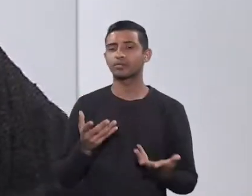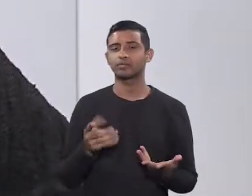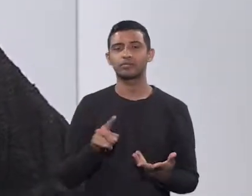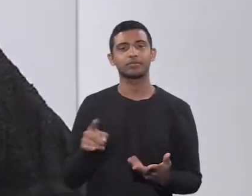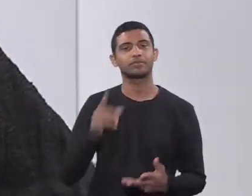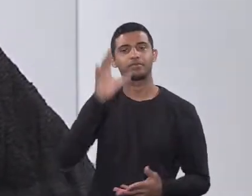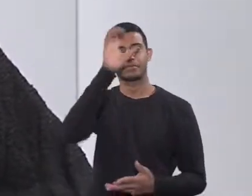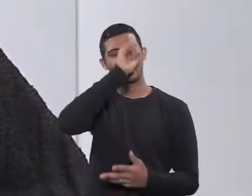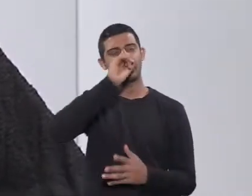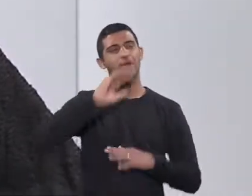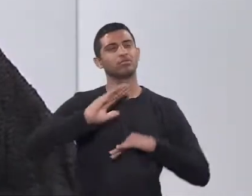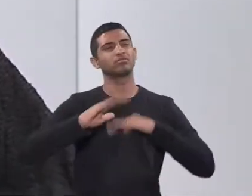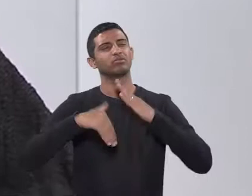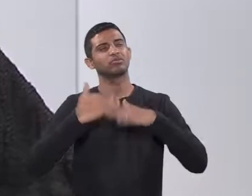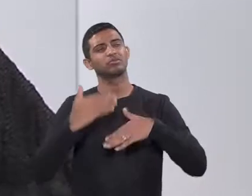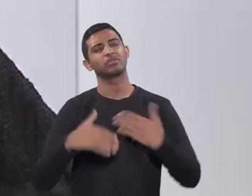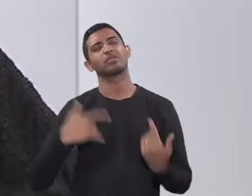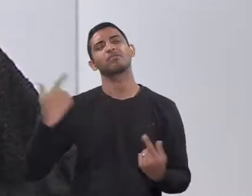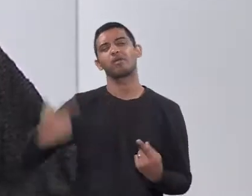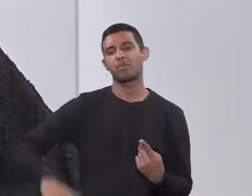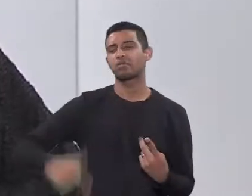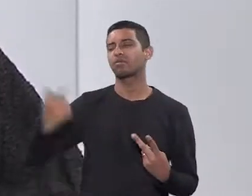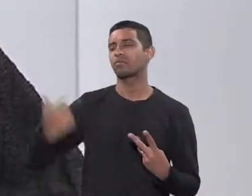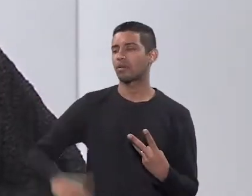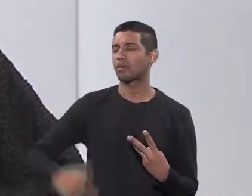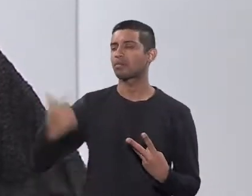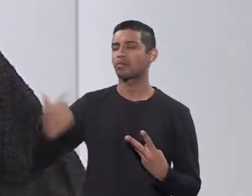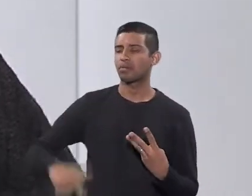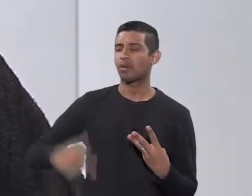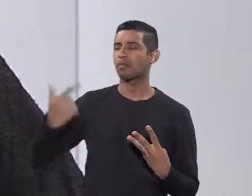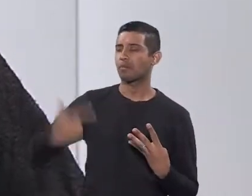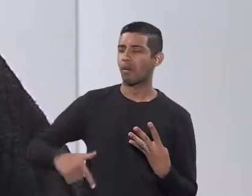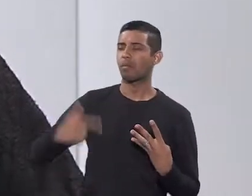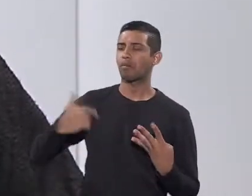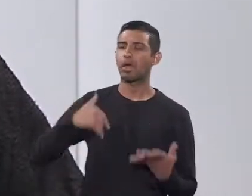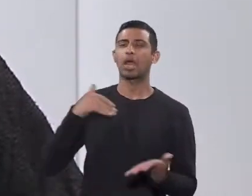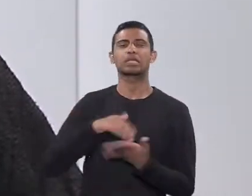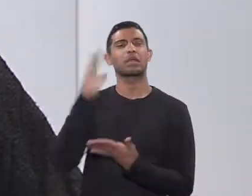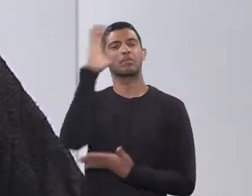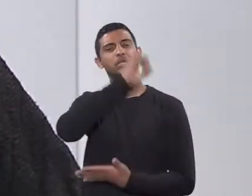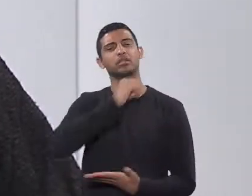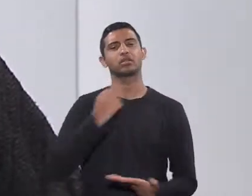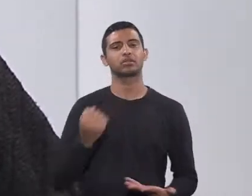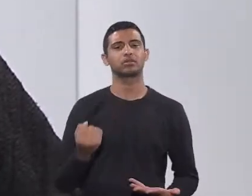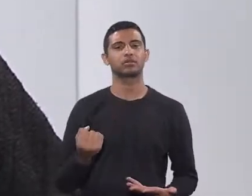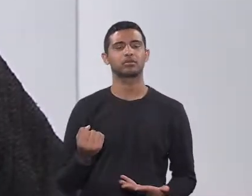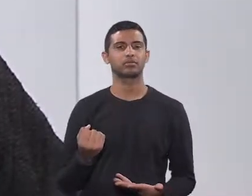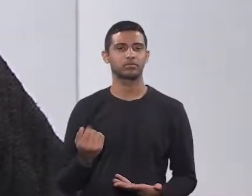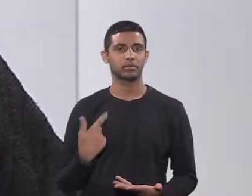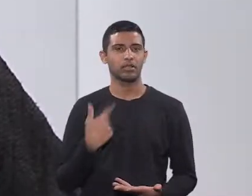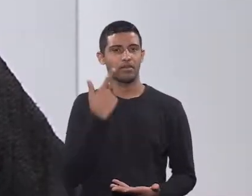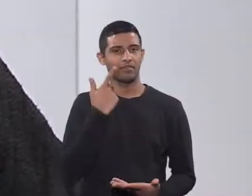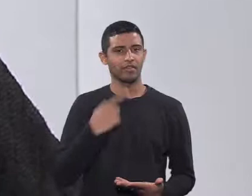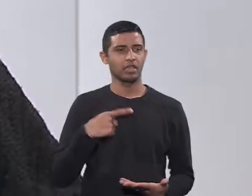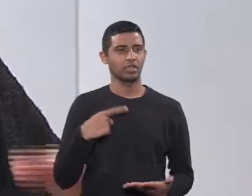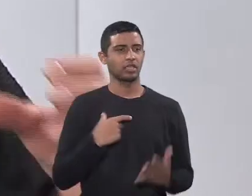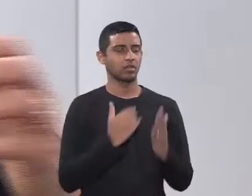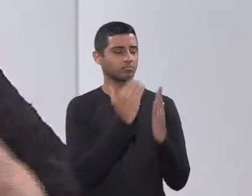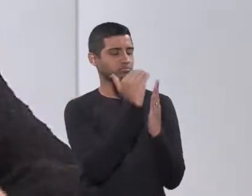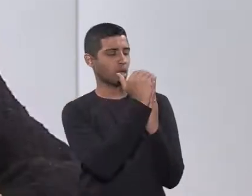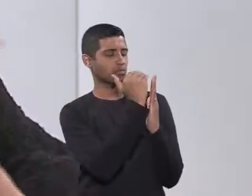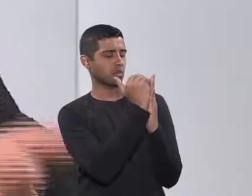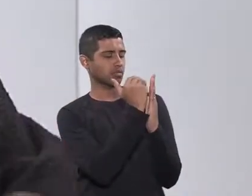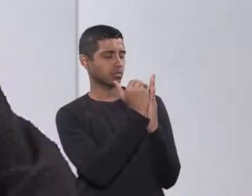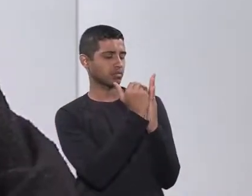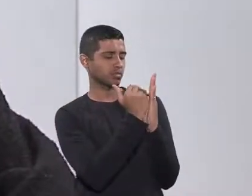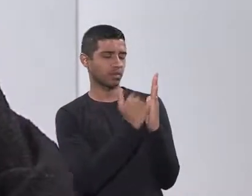a aprender, mas eles precisam de muita repetição, eles custam muito. E com isso eles não têm índice, eles classificam muito pelo